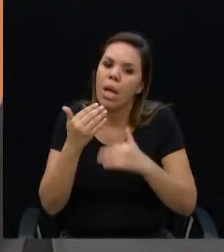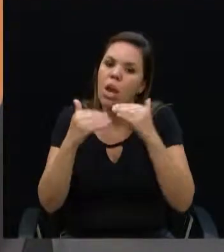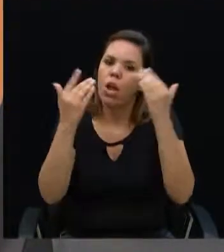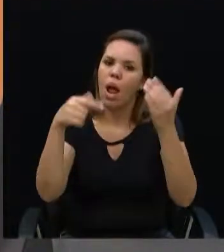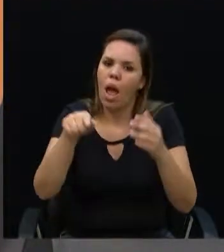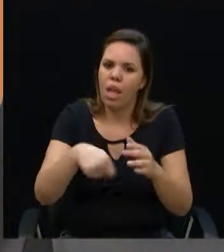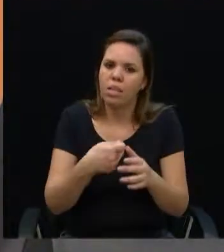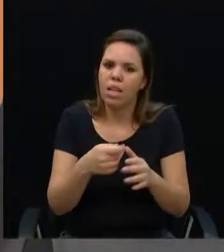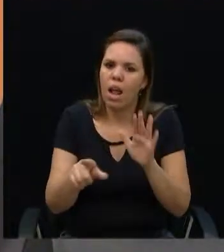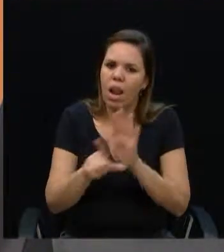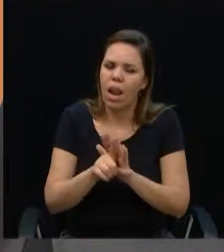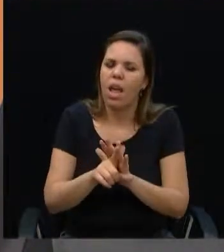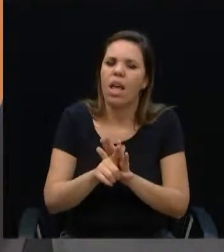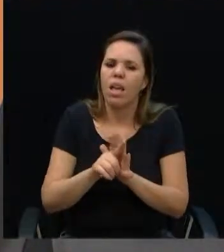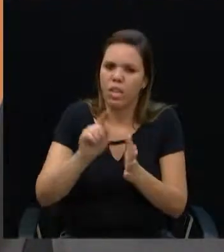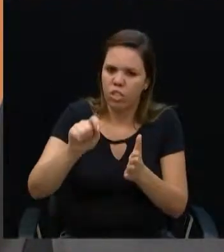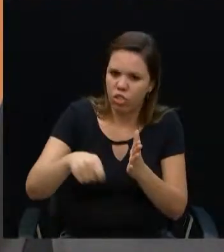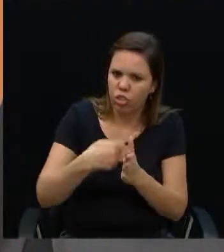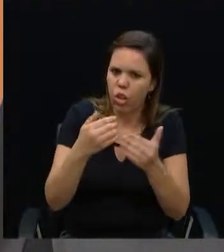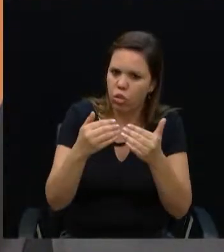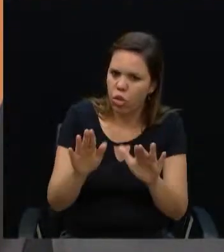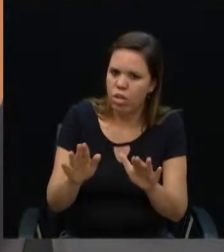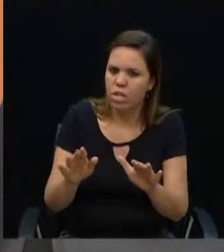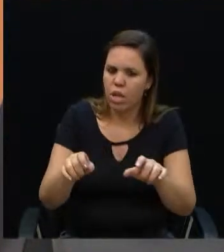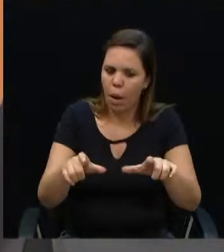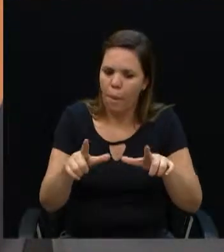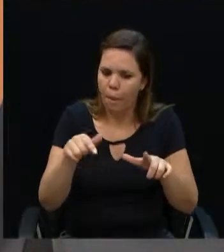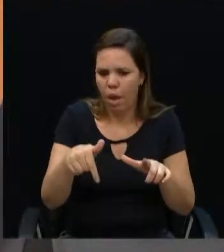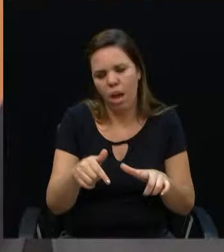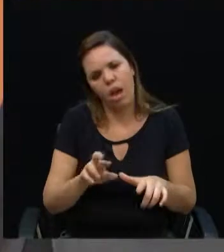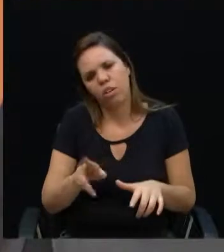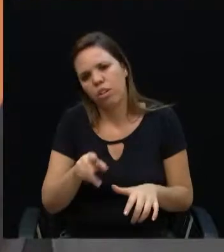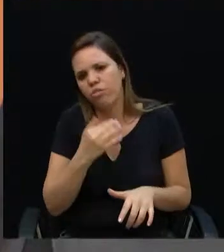de puxadinho nessas condições. E não seria bom para a